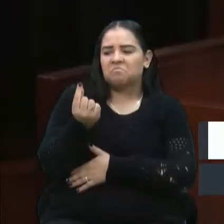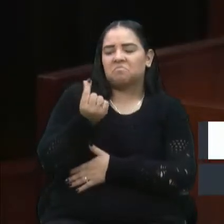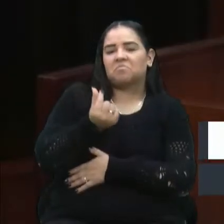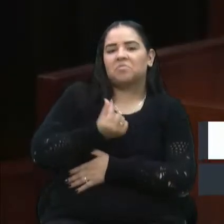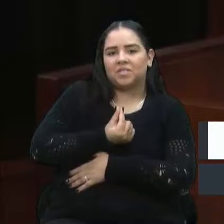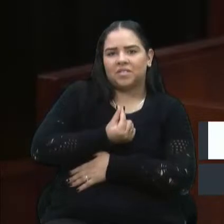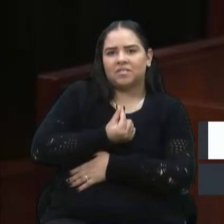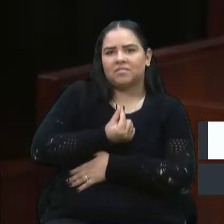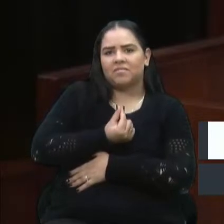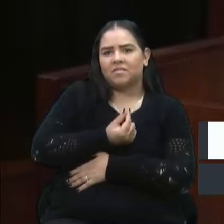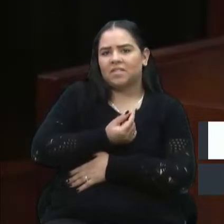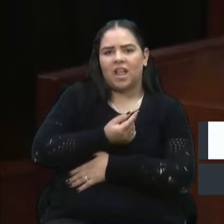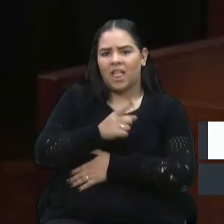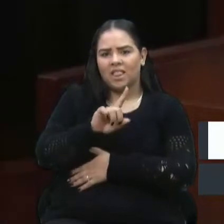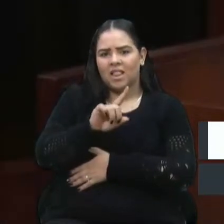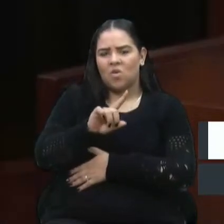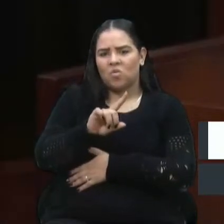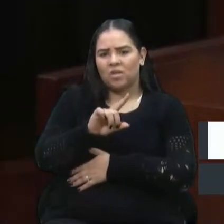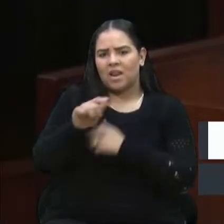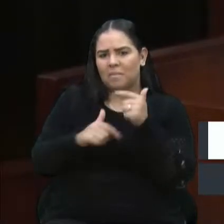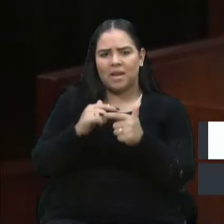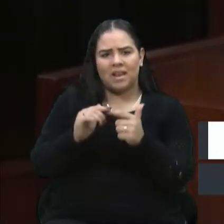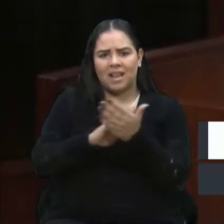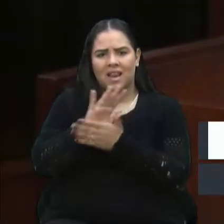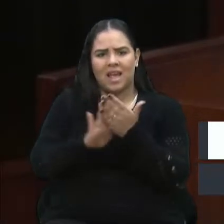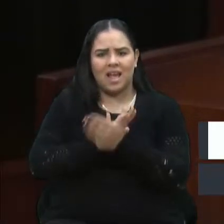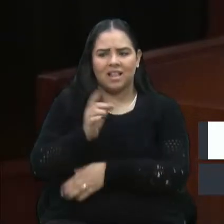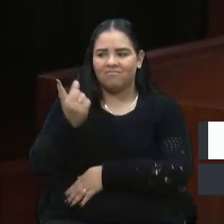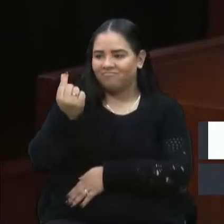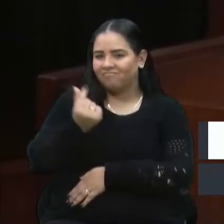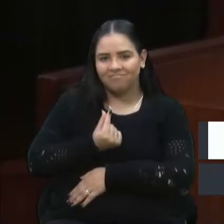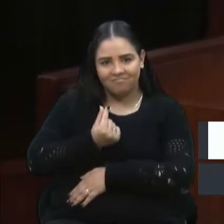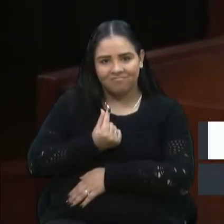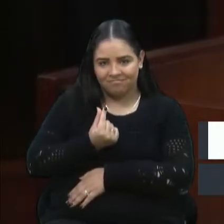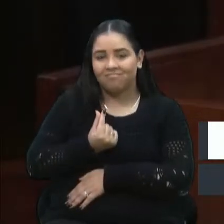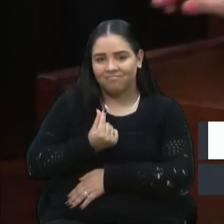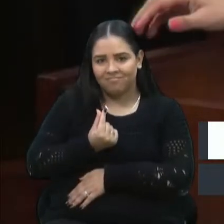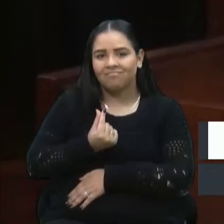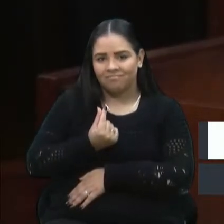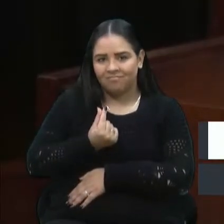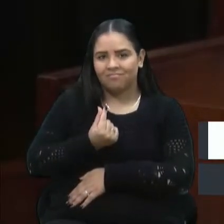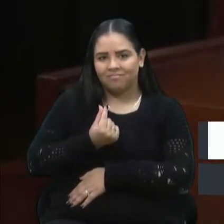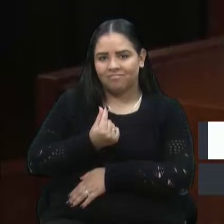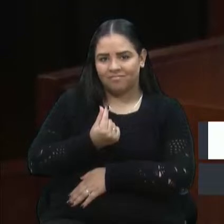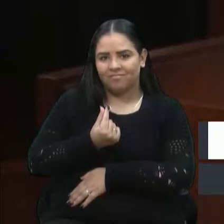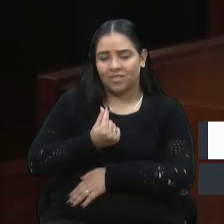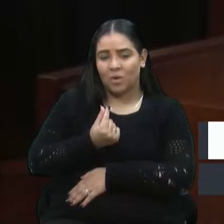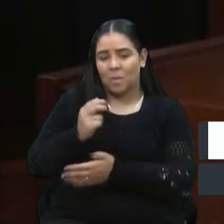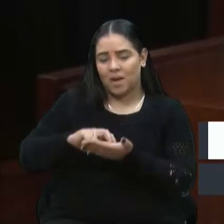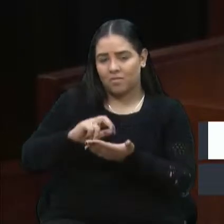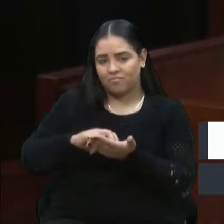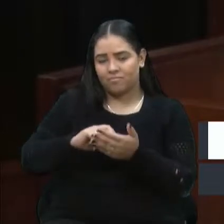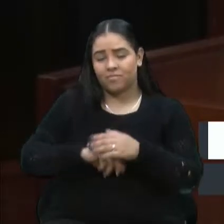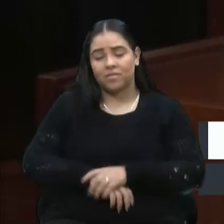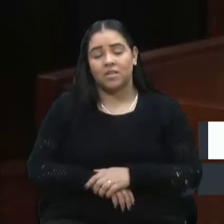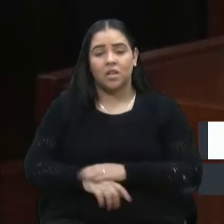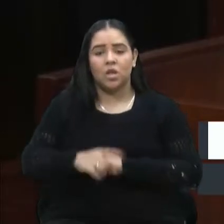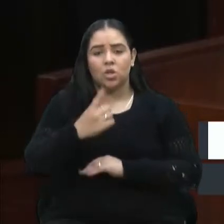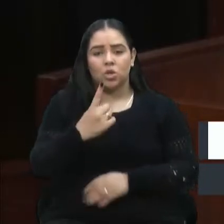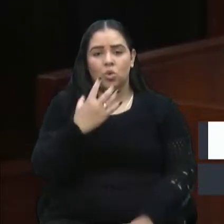um pingo de suor. Então, a política econômica hoje no Brasil, e aí é preciso dizer que a cada